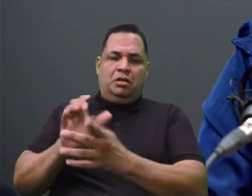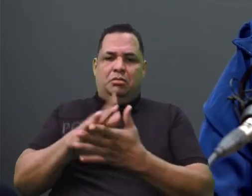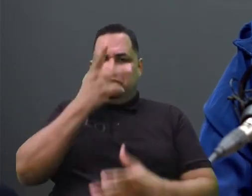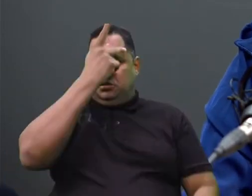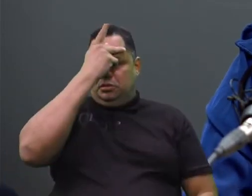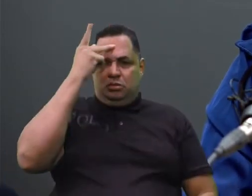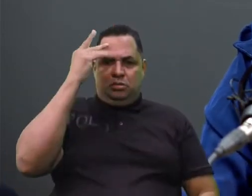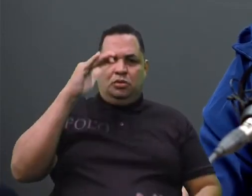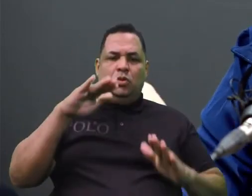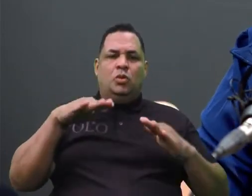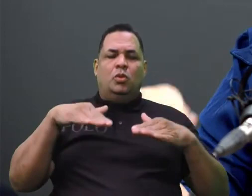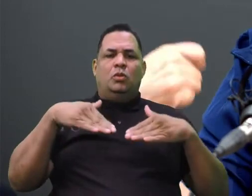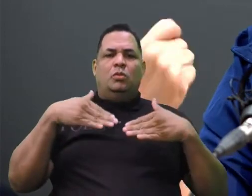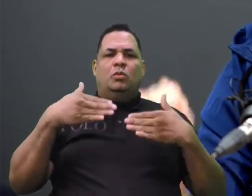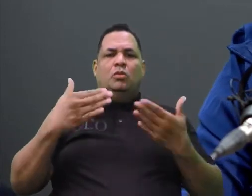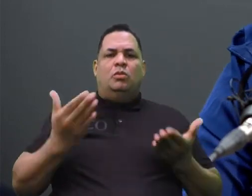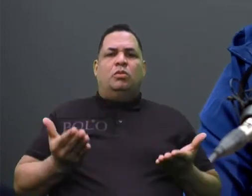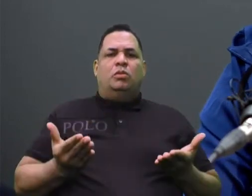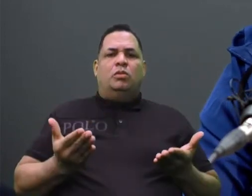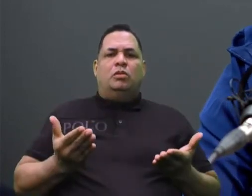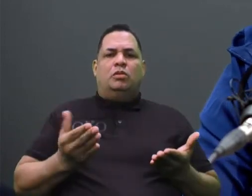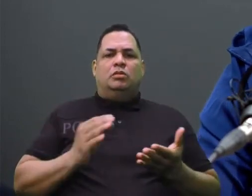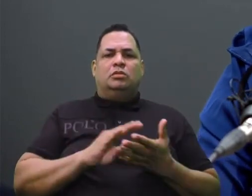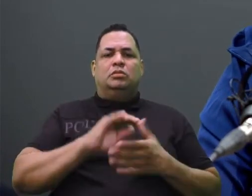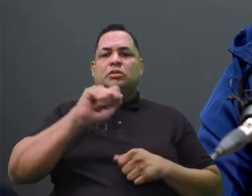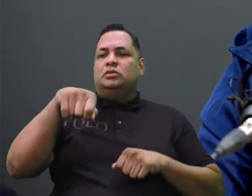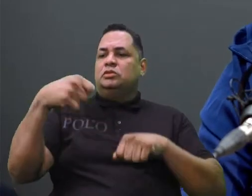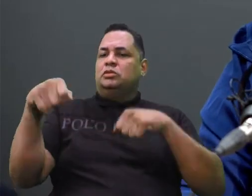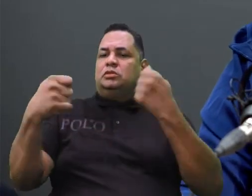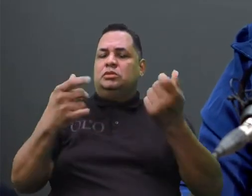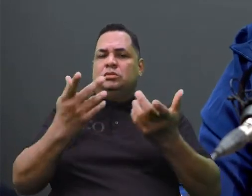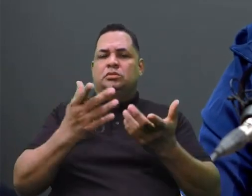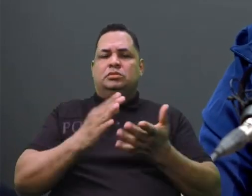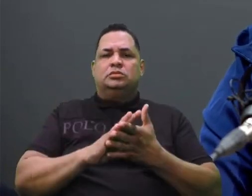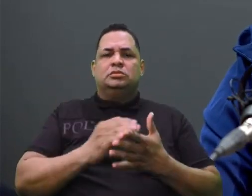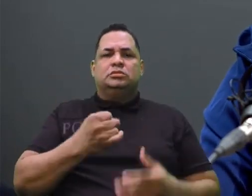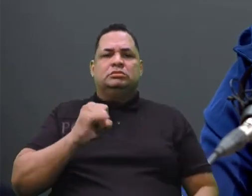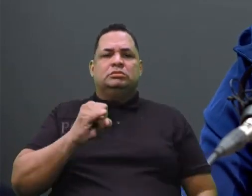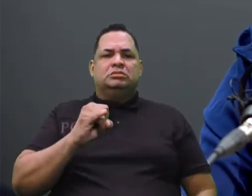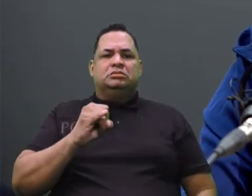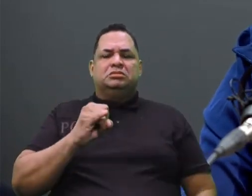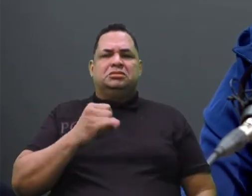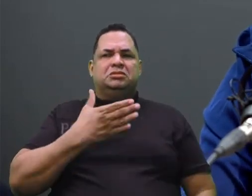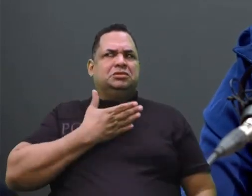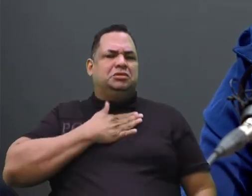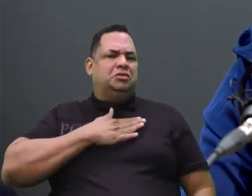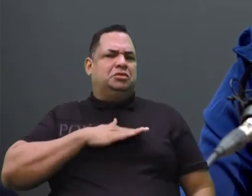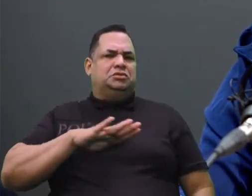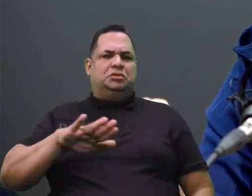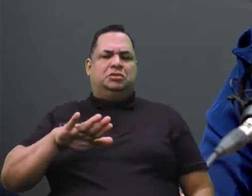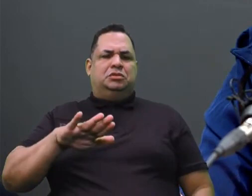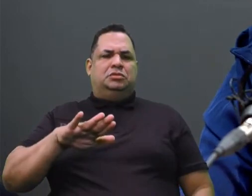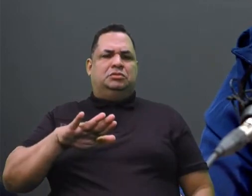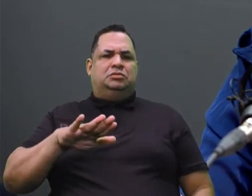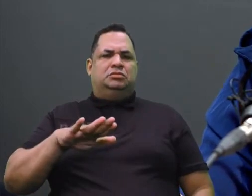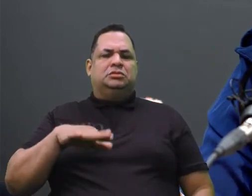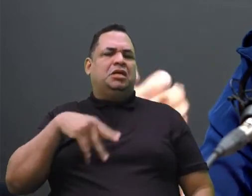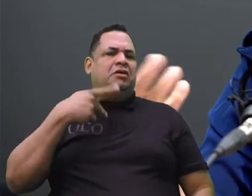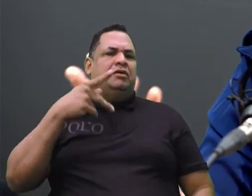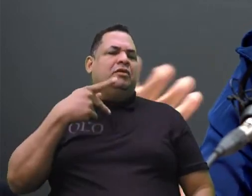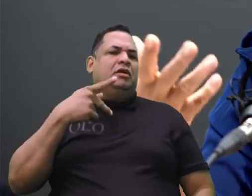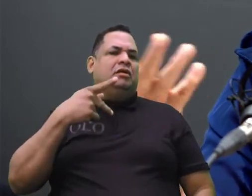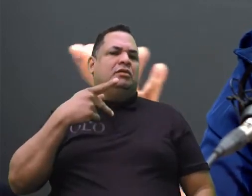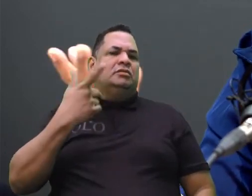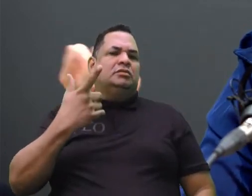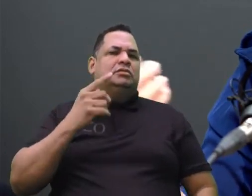Na hora que o surdo der o sinal, se você não se sentir confortável, você diz. E aí